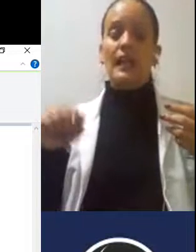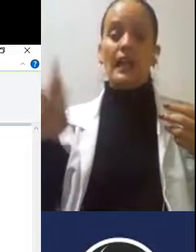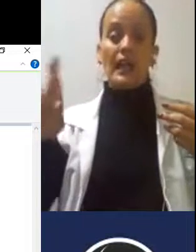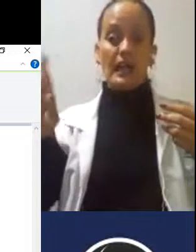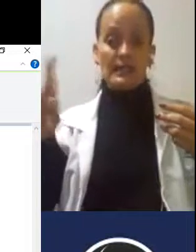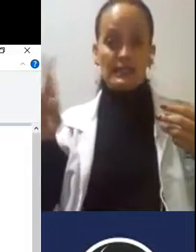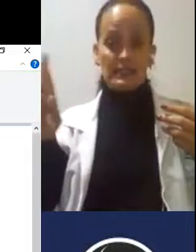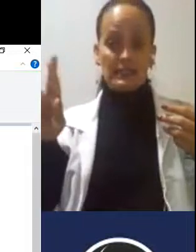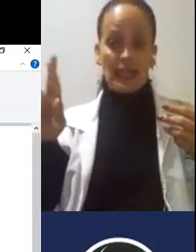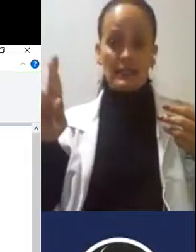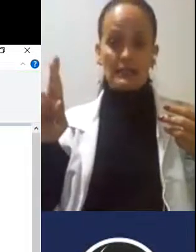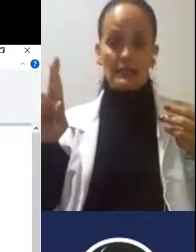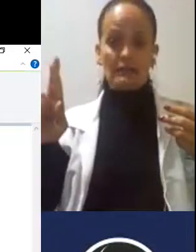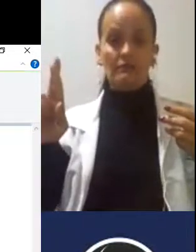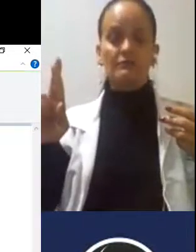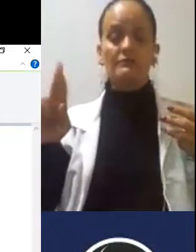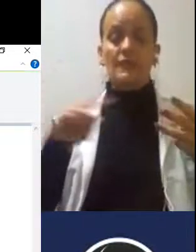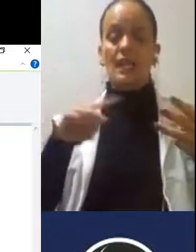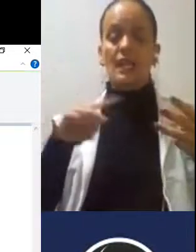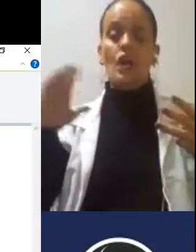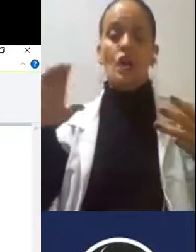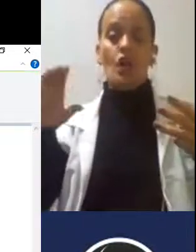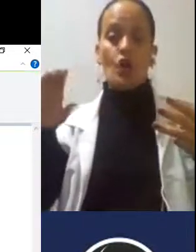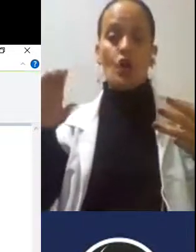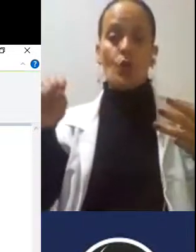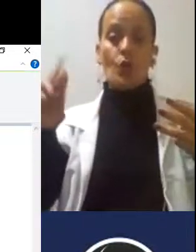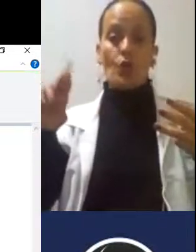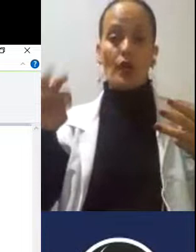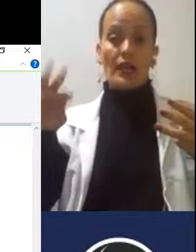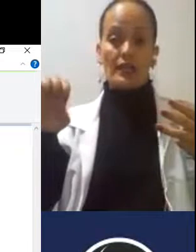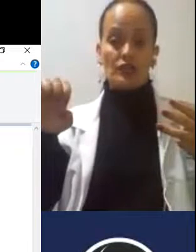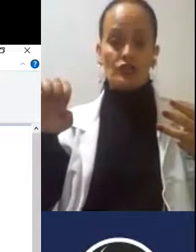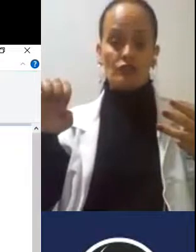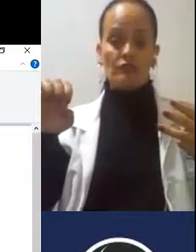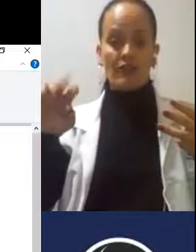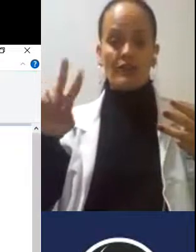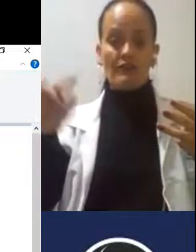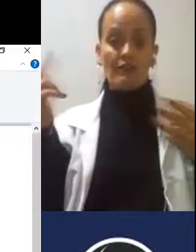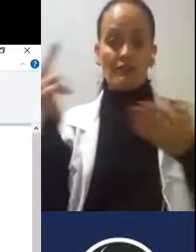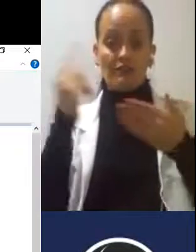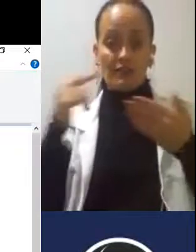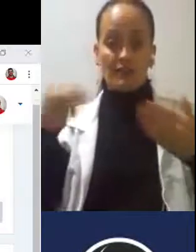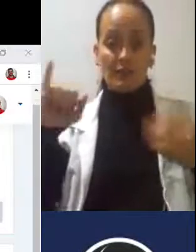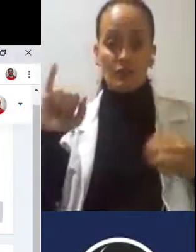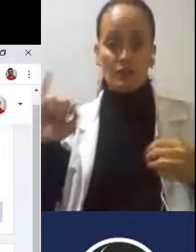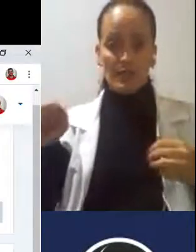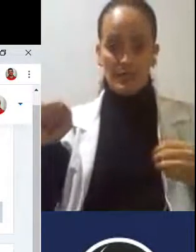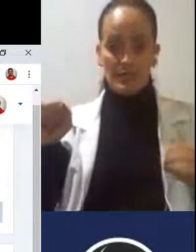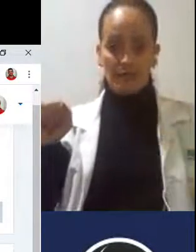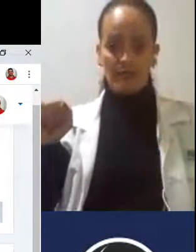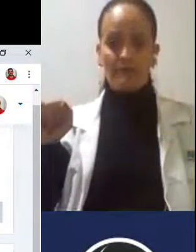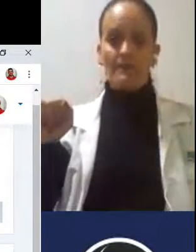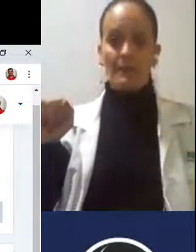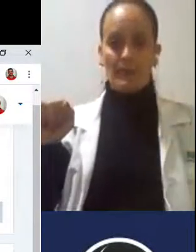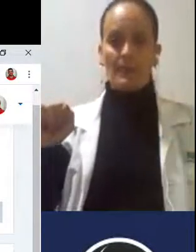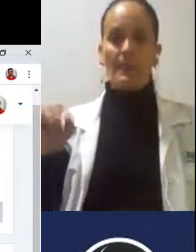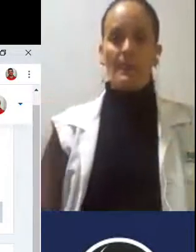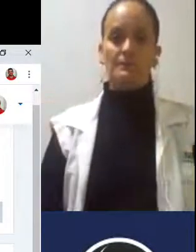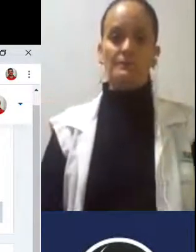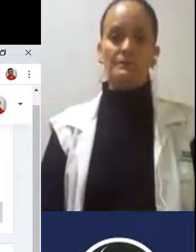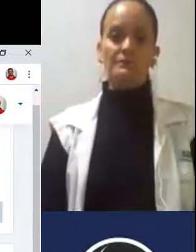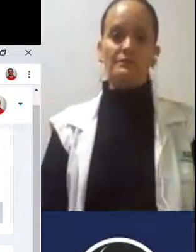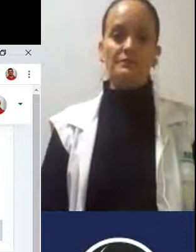R, e corrente elétrica, que a gente chama de I, certo? Deixa eu ver se ele utiliza essas três letrinhas aqui para poder